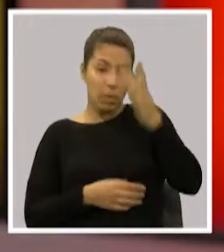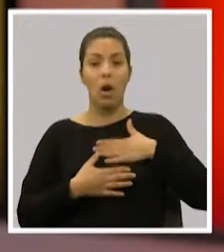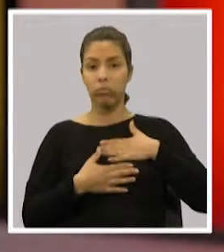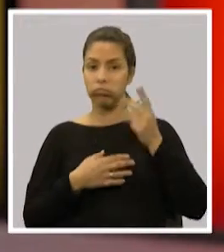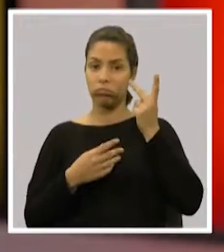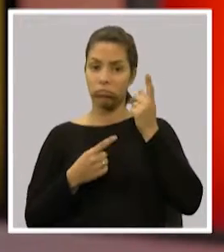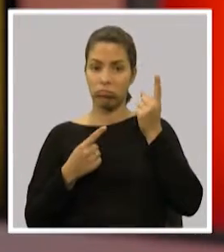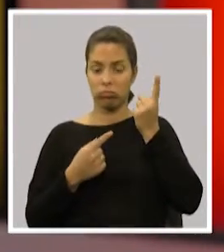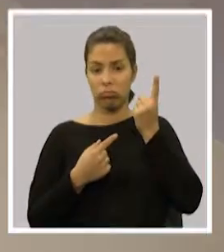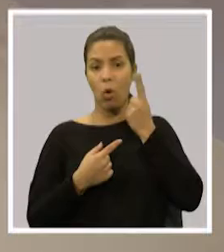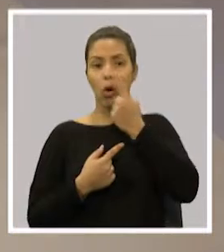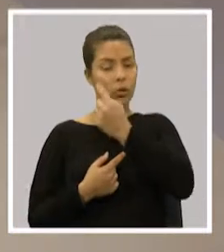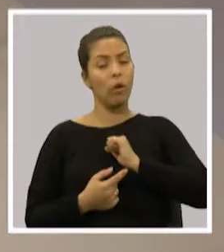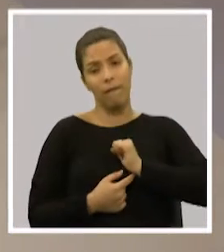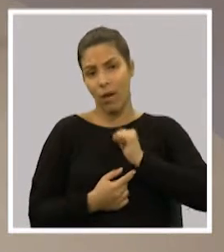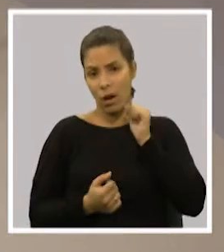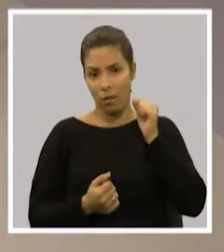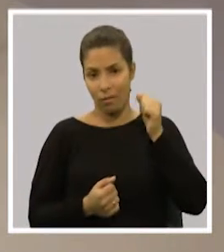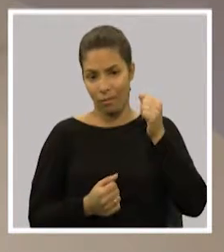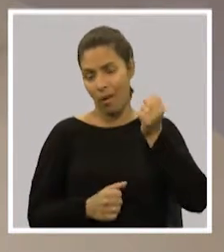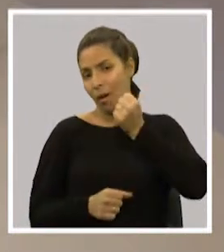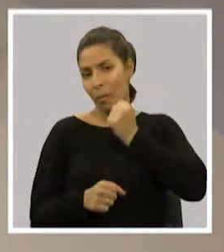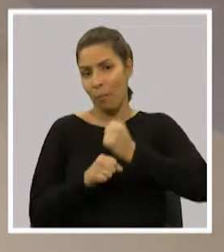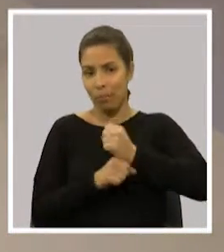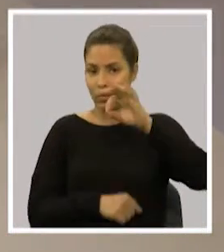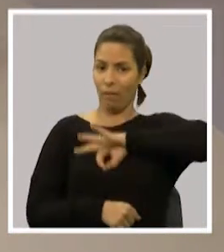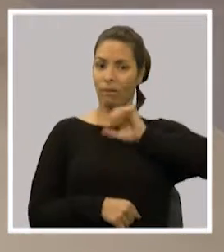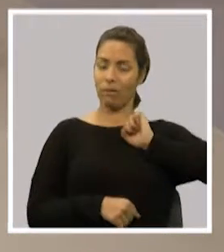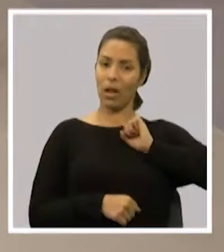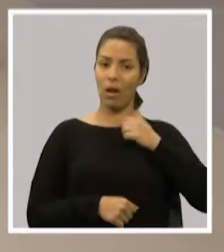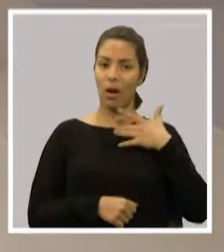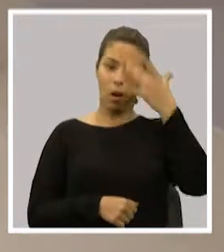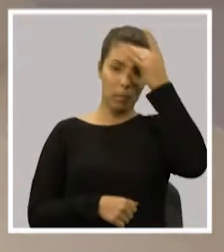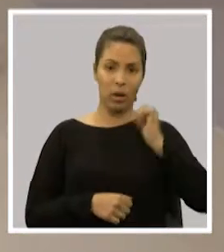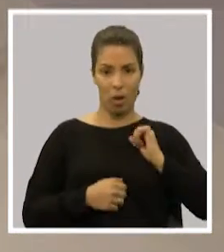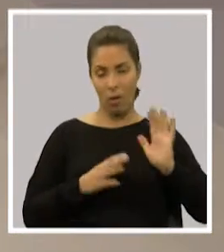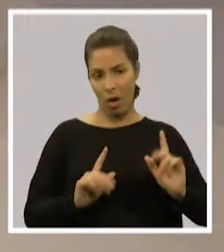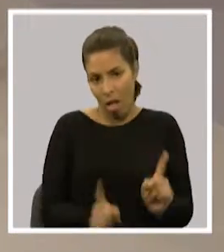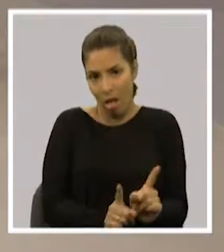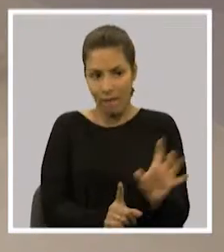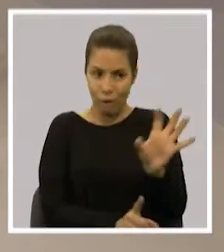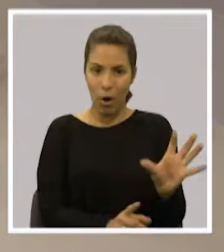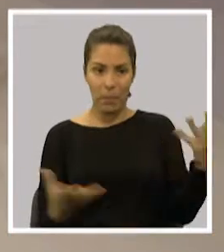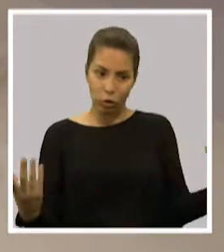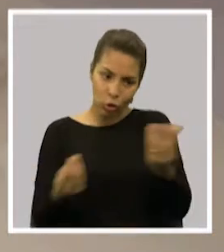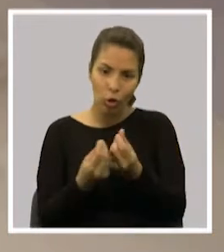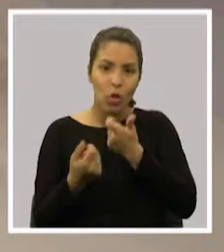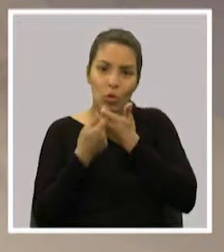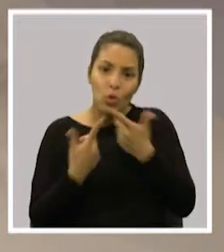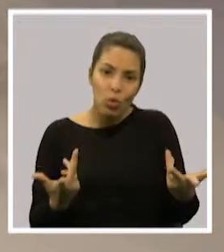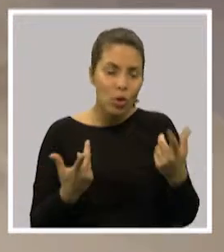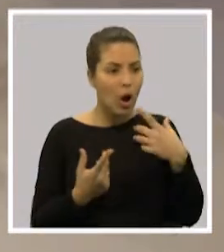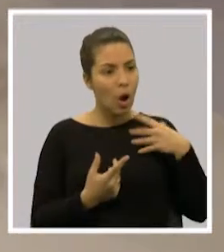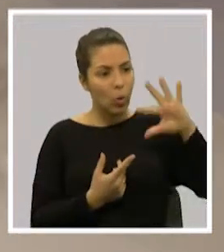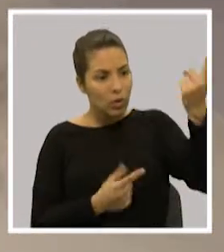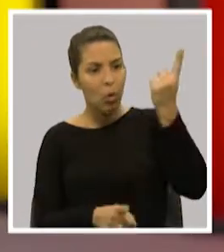de encarar o desafio do jornalismo. Eu respeito que há pessoas que fazem de outra maneira, mas com as quais eu não me identifico. E em relação a essas